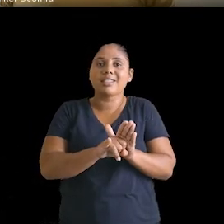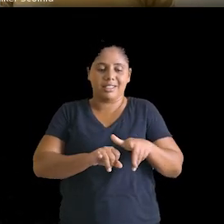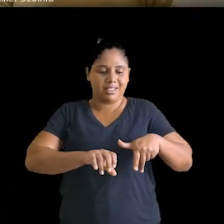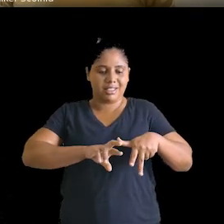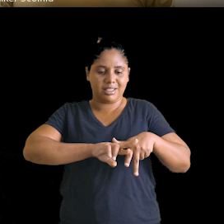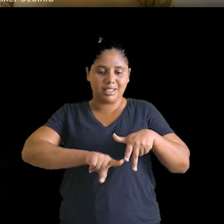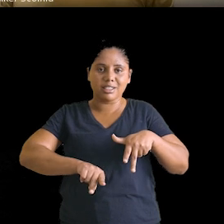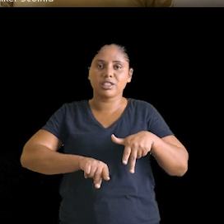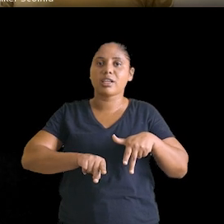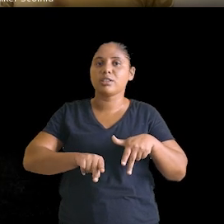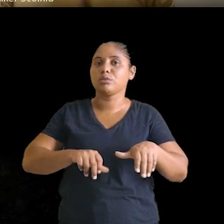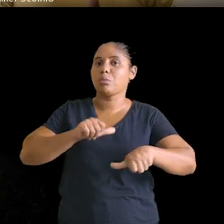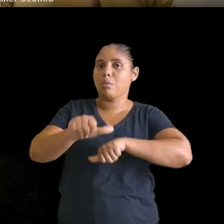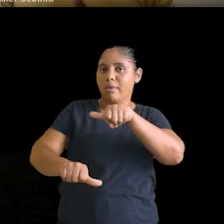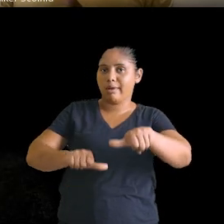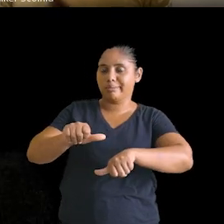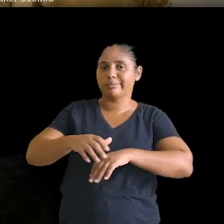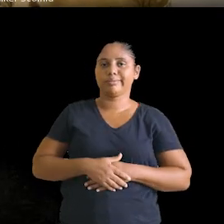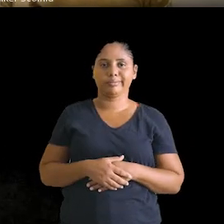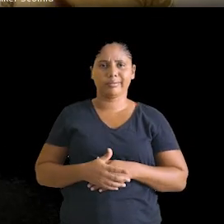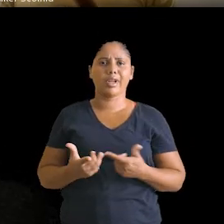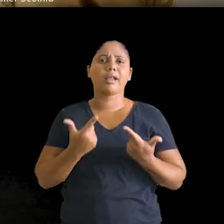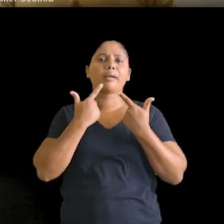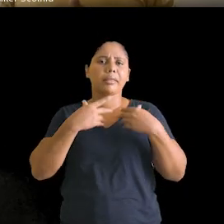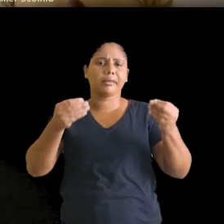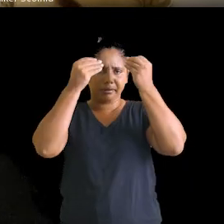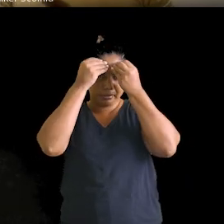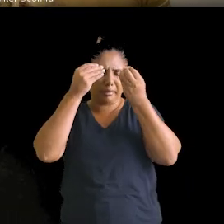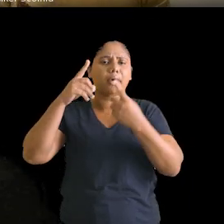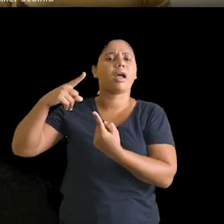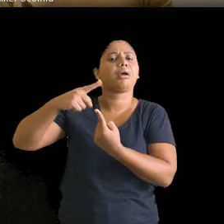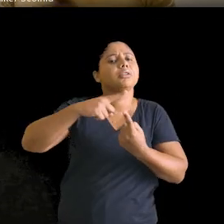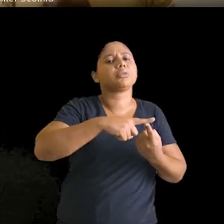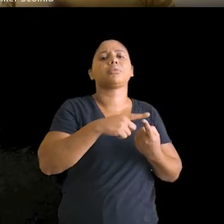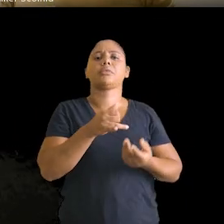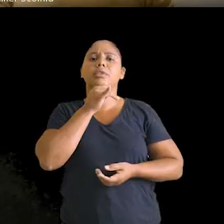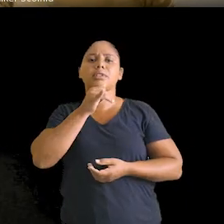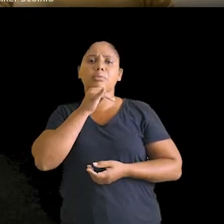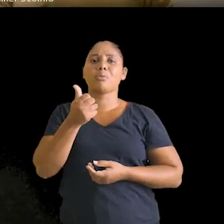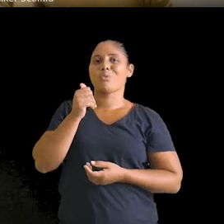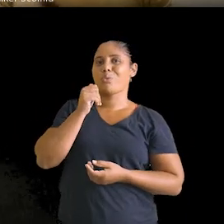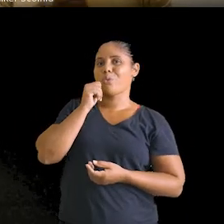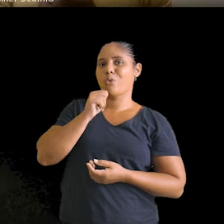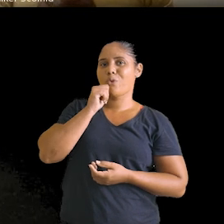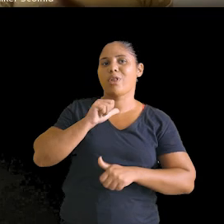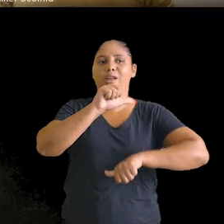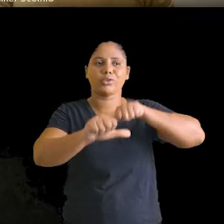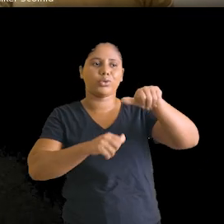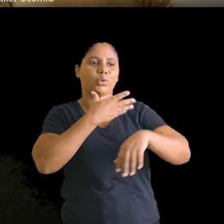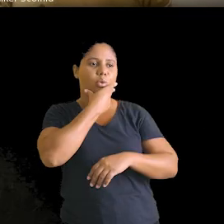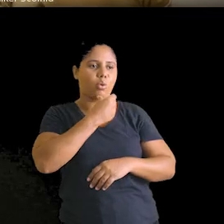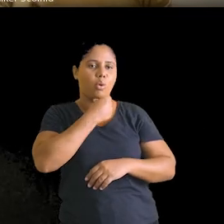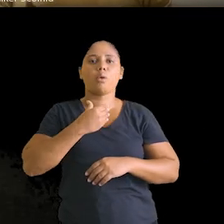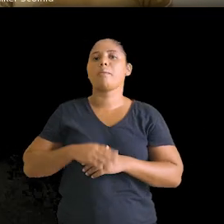questão das linguagens mulher que virou homem, homem com corpo de mulher, homem que virou mulher, mulher